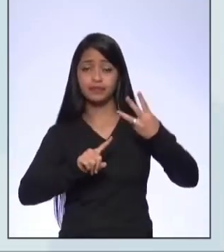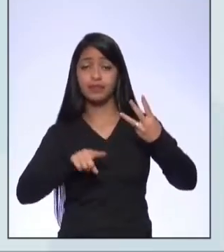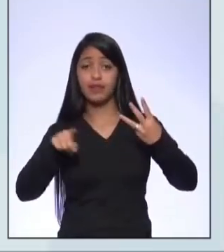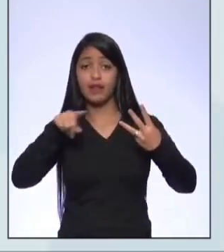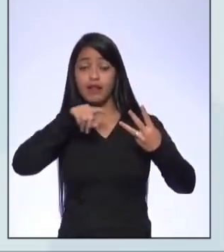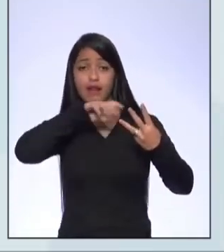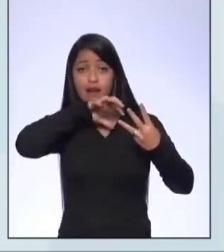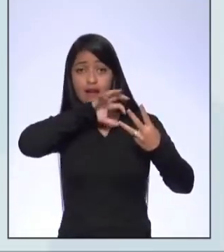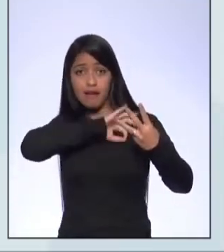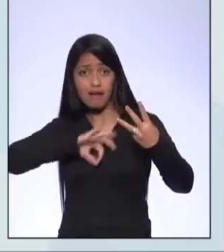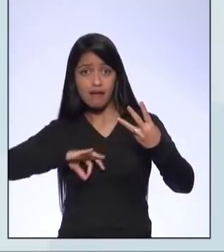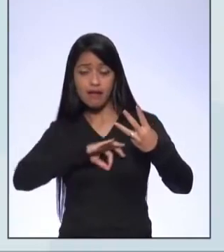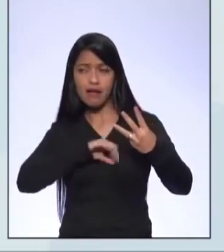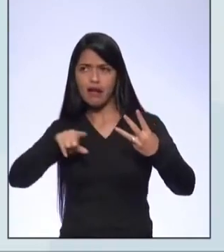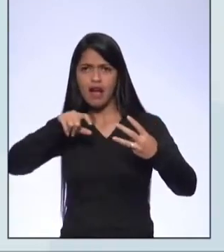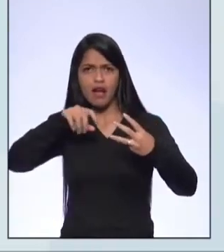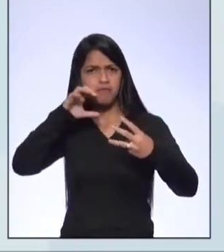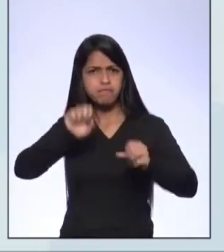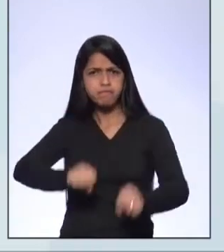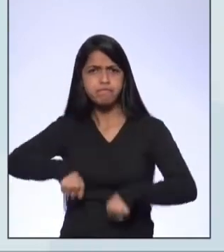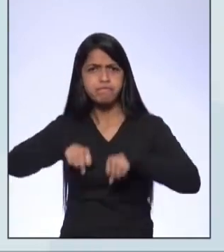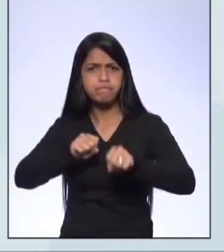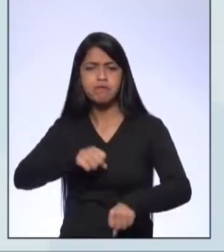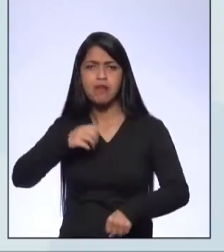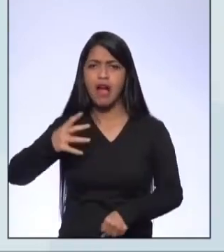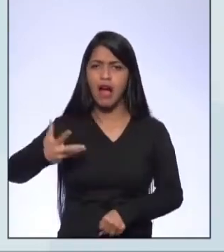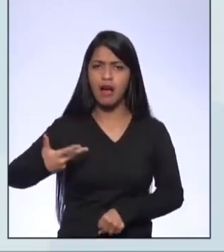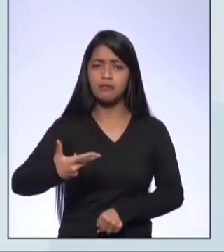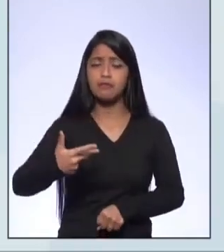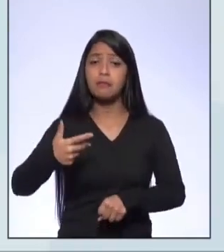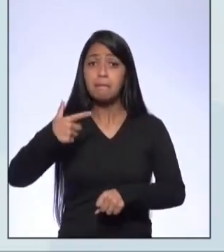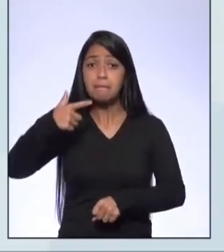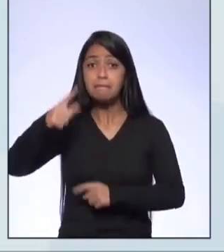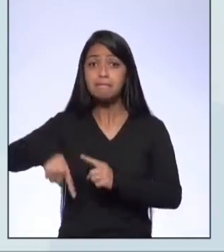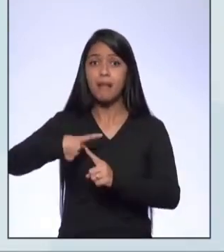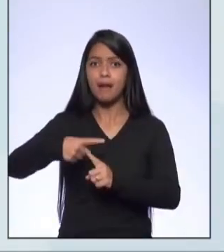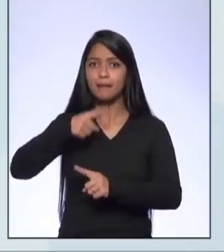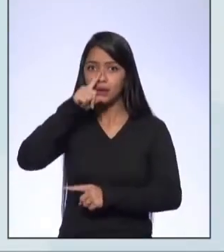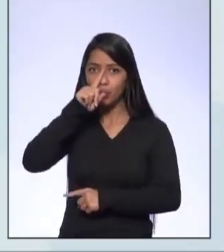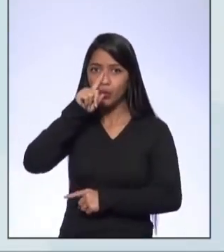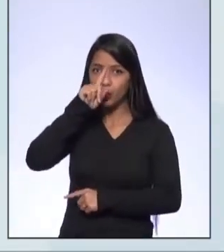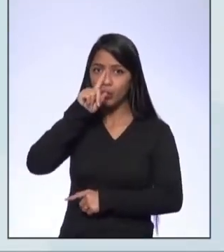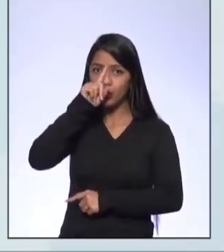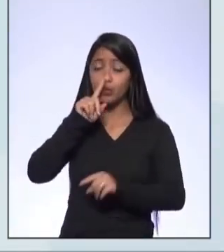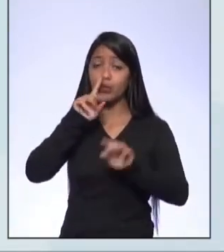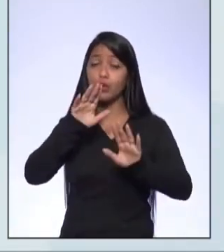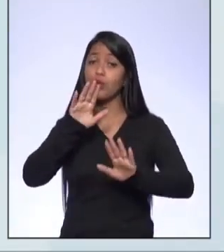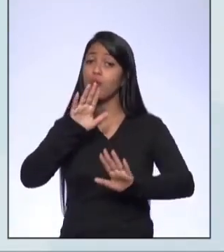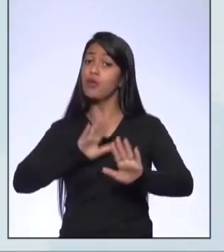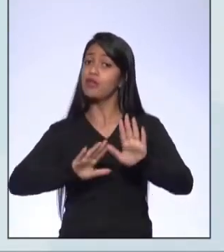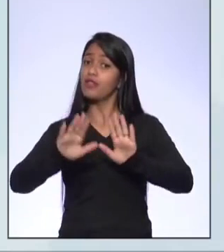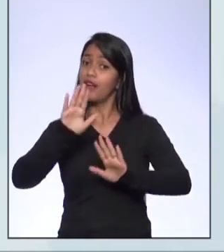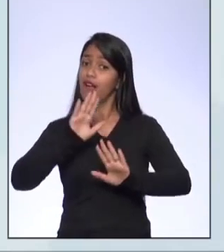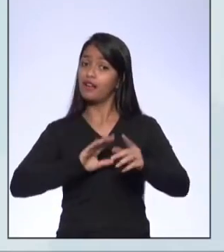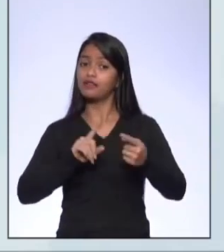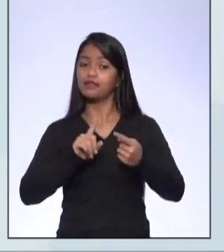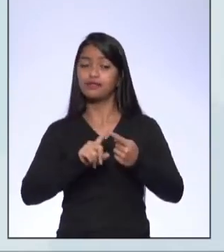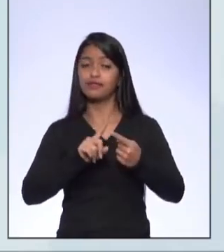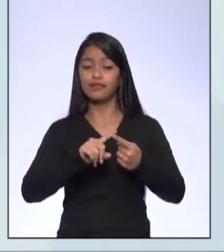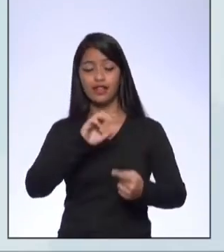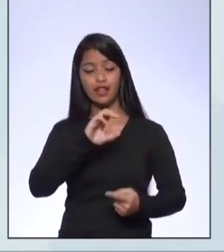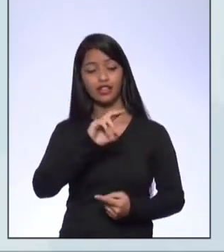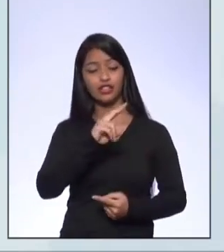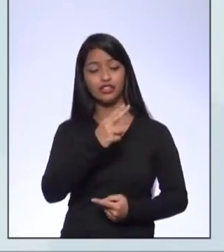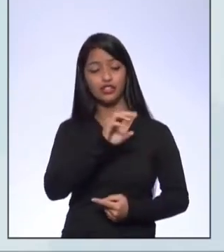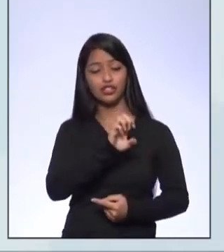é rápida e perigosa. Então, cuidado para não confundir o guepardo com a cheetah do Tarzan, né? É outra maneira que a